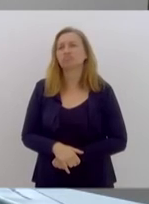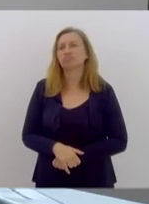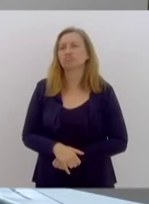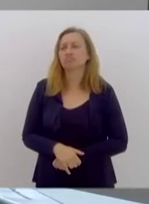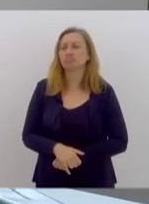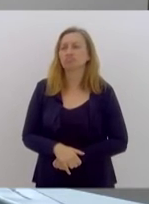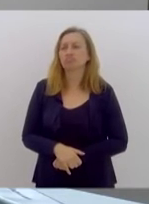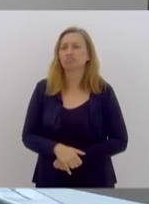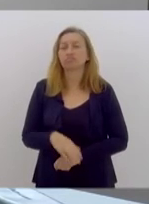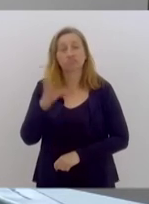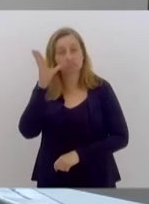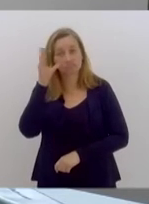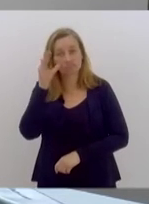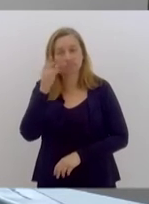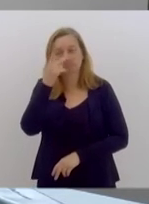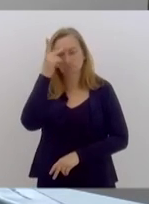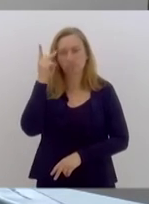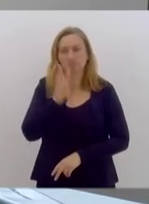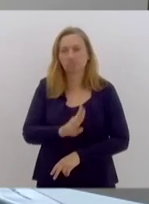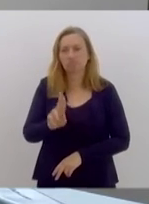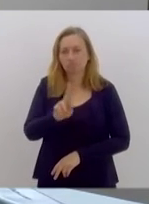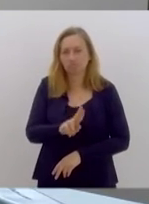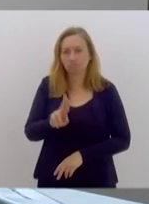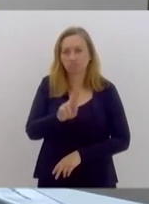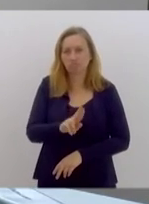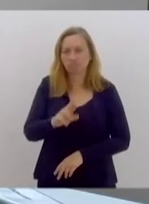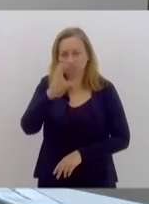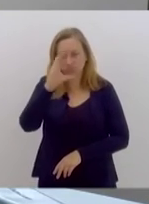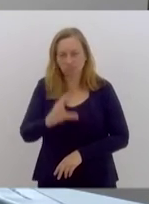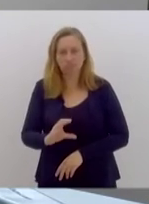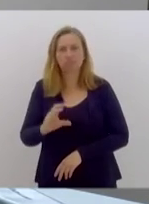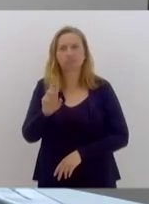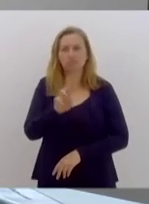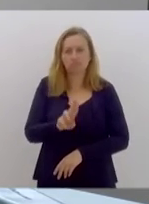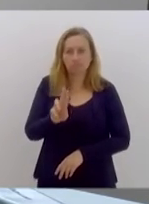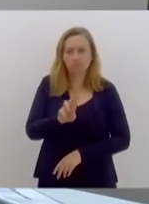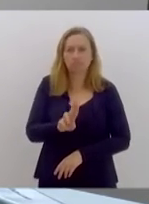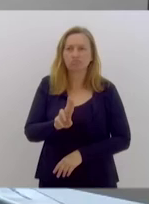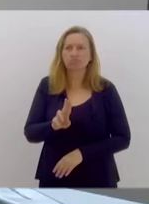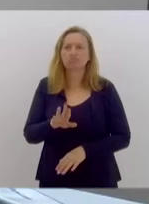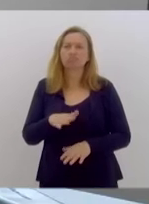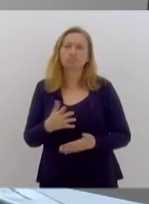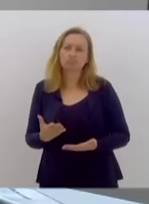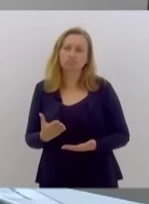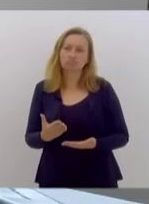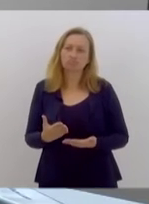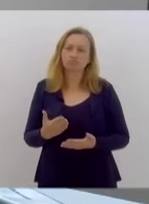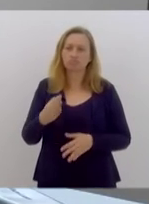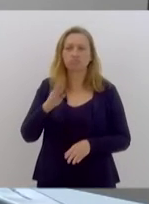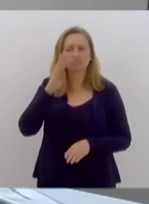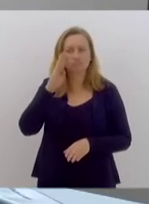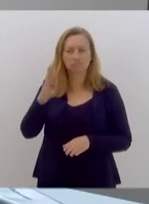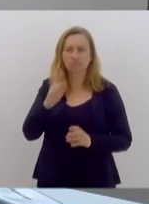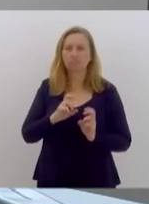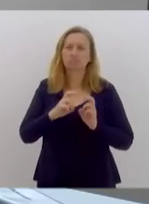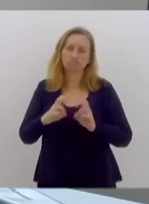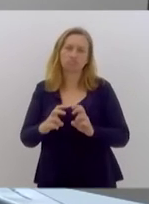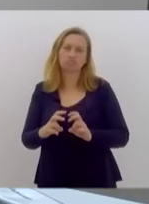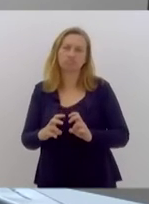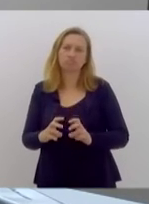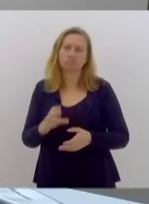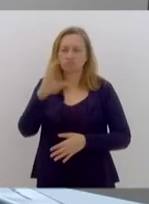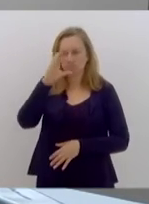em conta o interesse do usuário levando em conta a cidadania do usuário porque a mobilidade é um fator fundamental de cidadania ninguém é cidadão